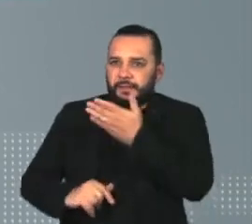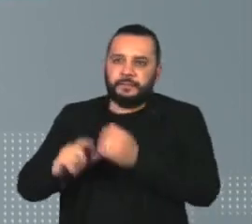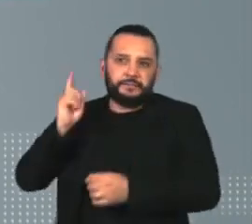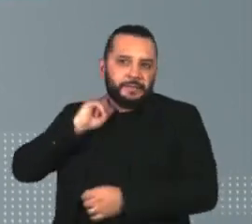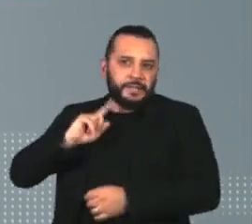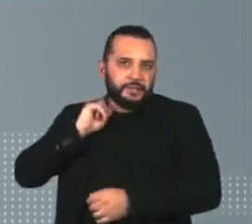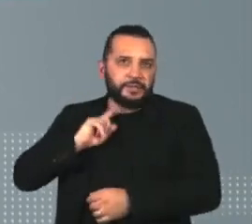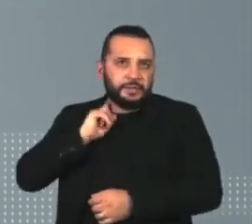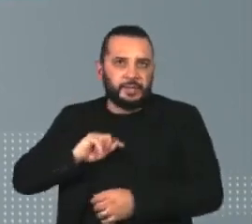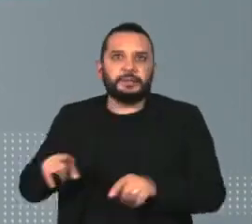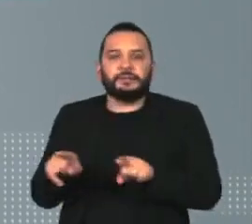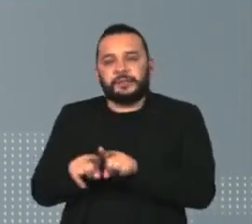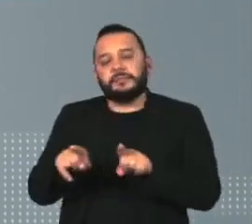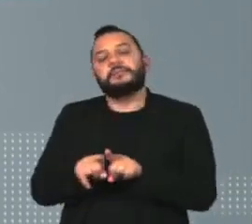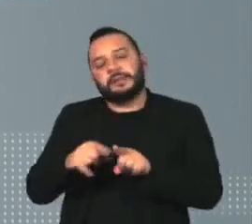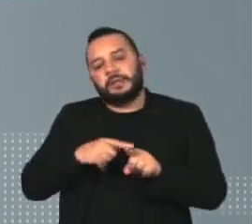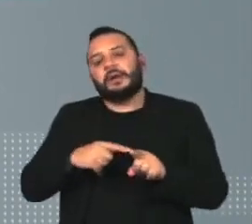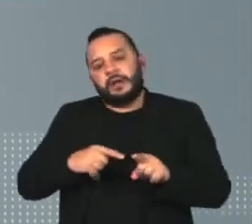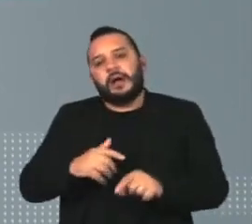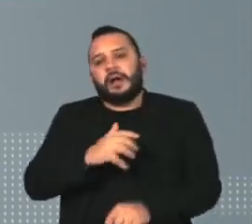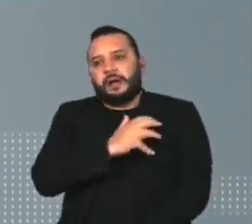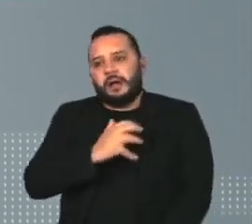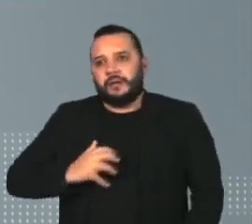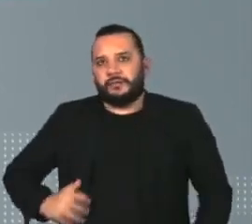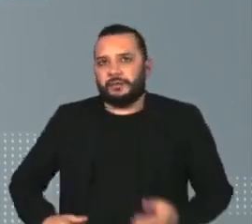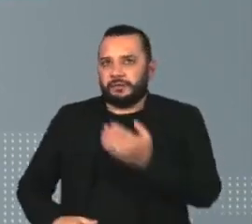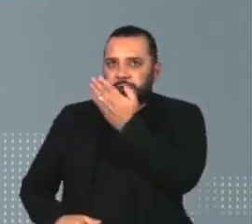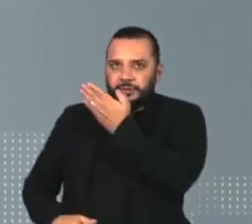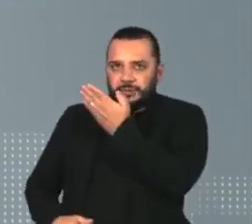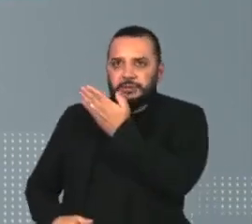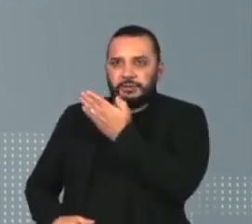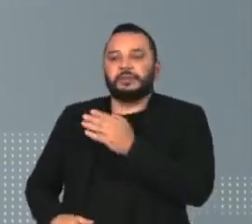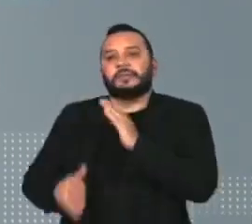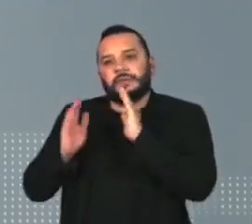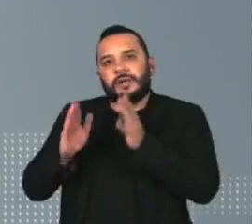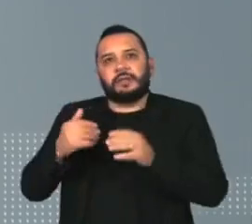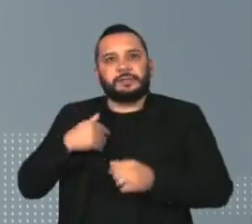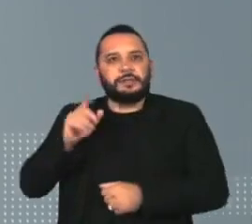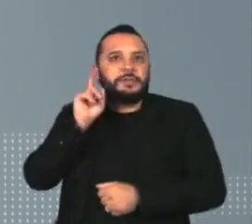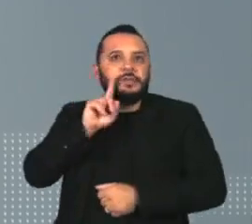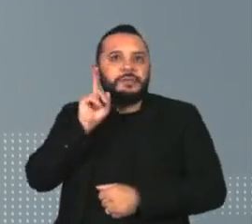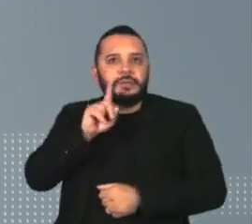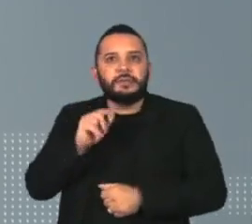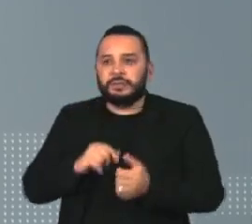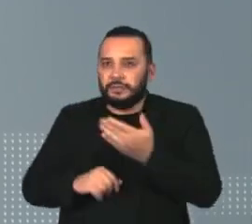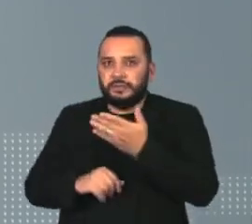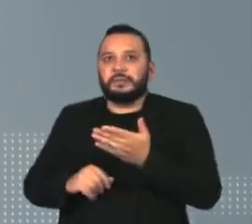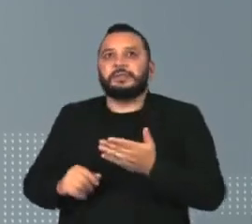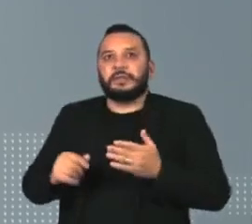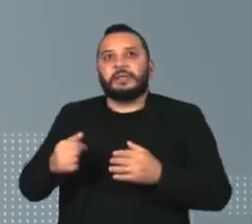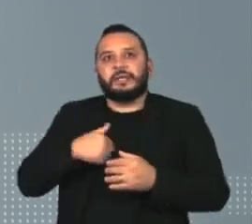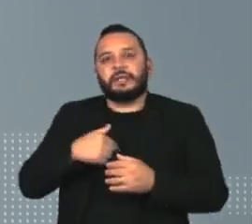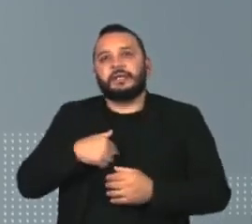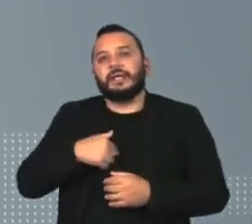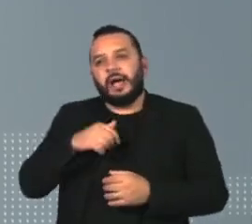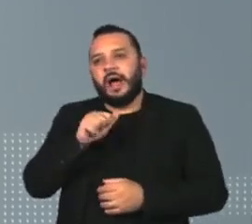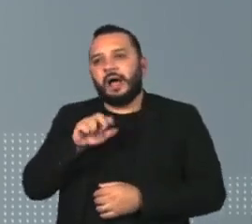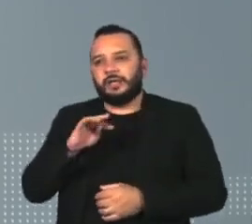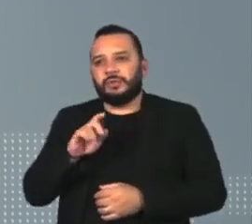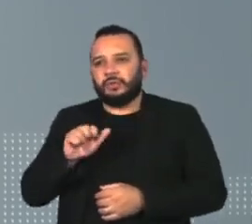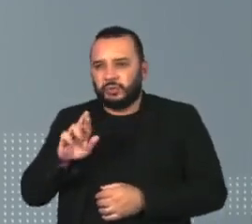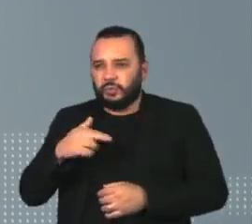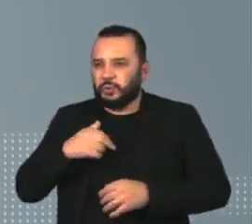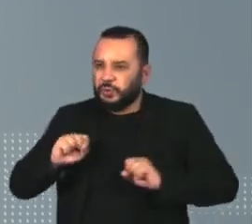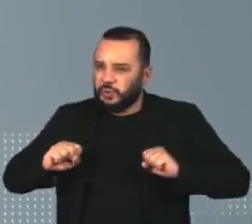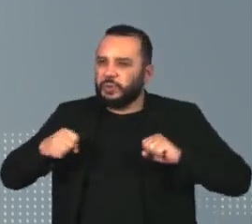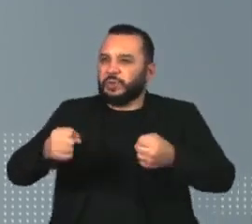Minas Gerais, e a Universidade de Harvard, na cidade de Cambridge, nos Estados Unidos, é a determinação de Arthur Abrantes. O jovem,